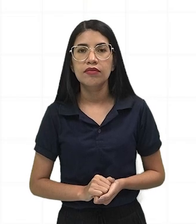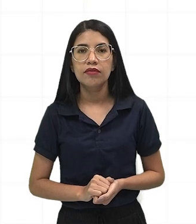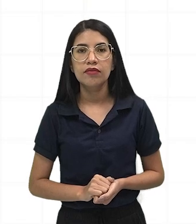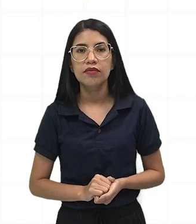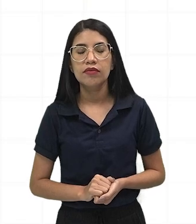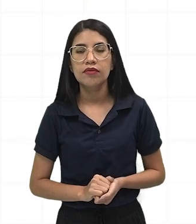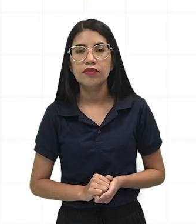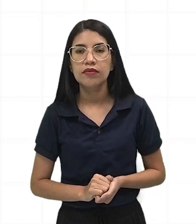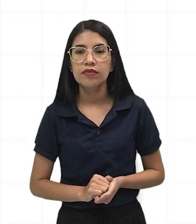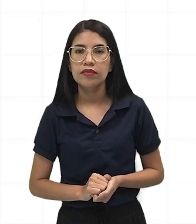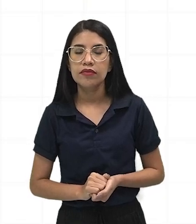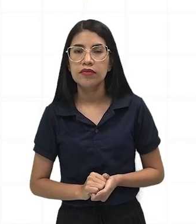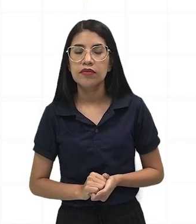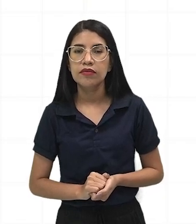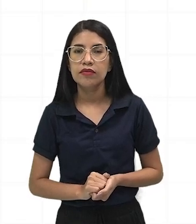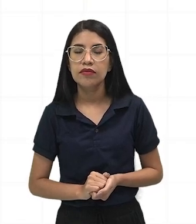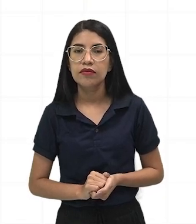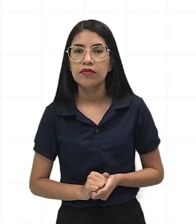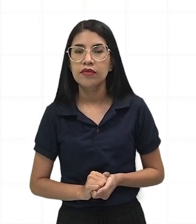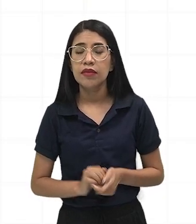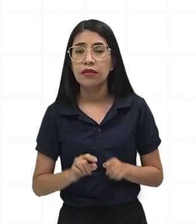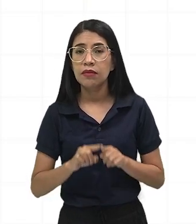mas a lupa aqui,